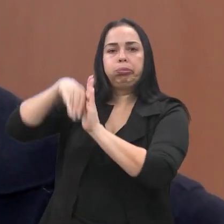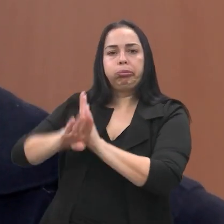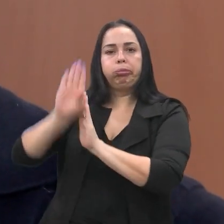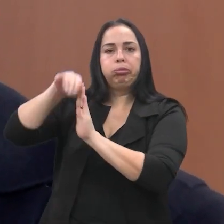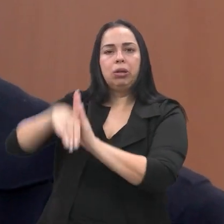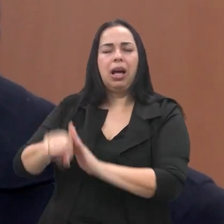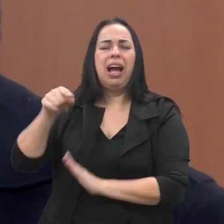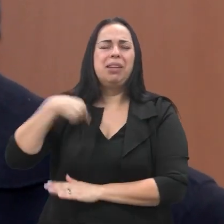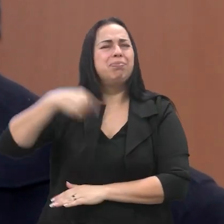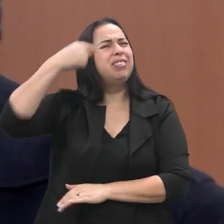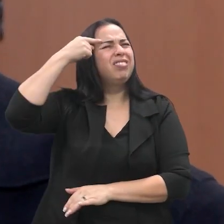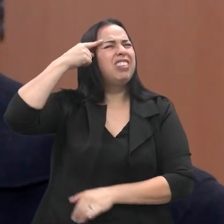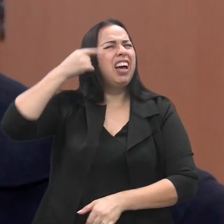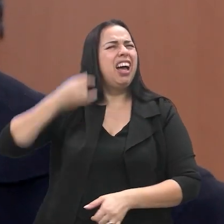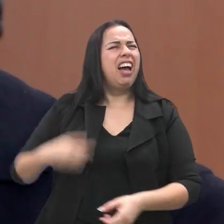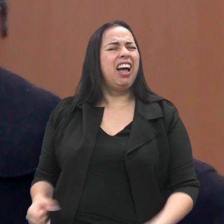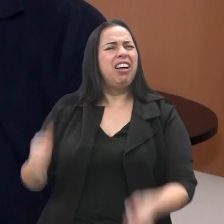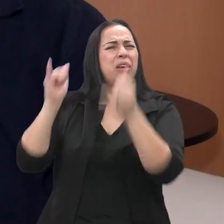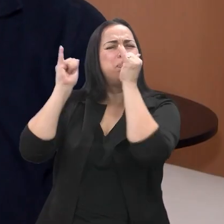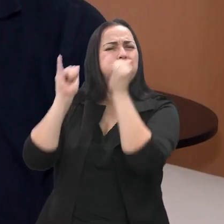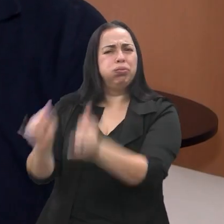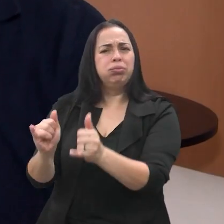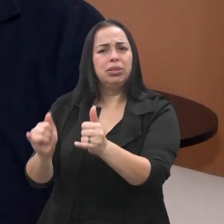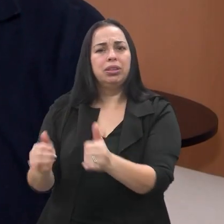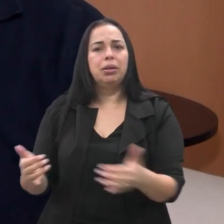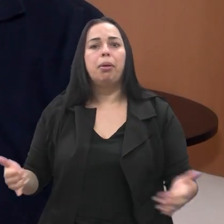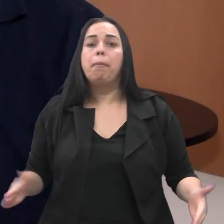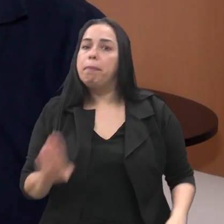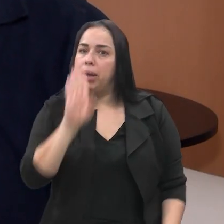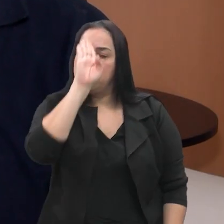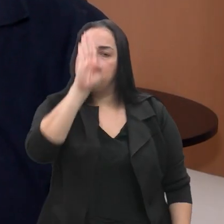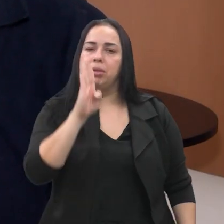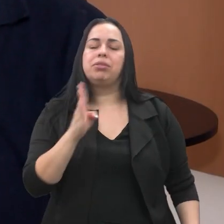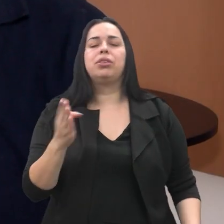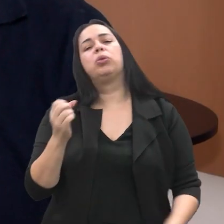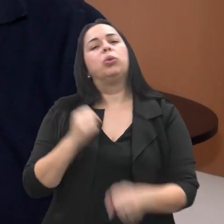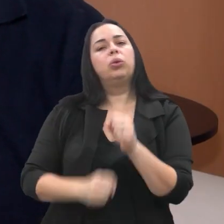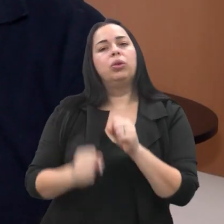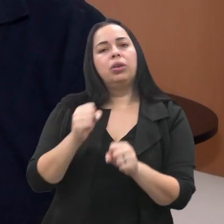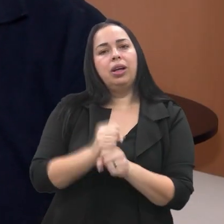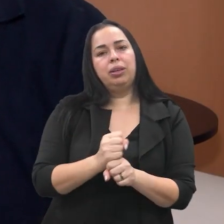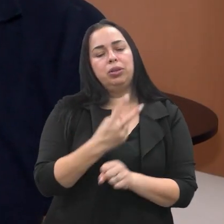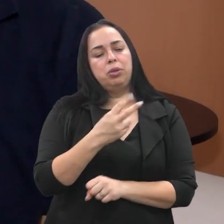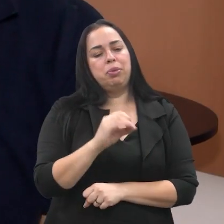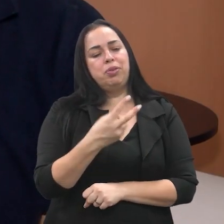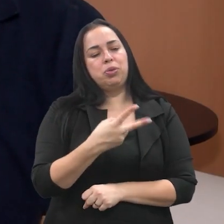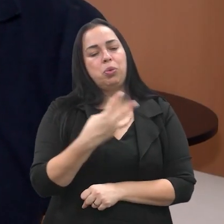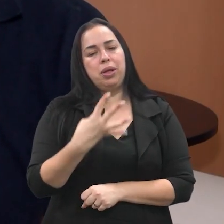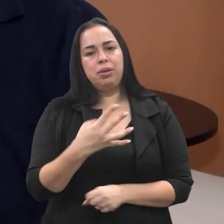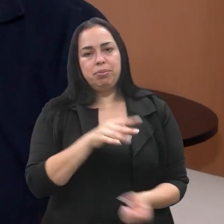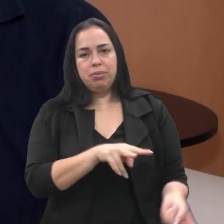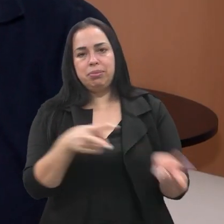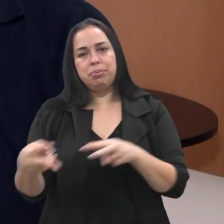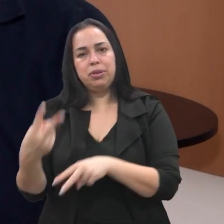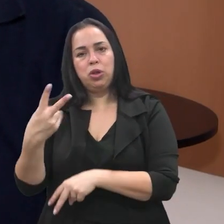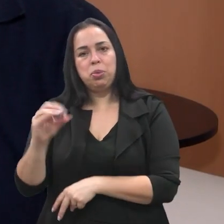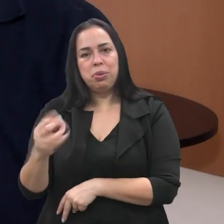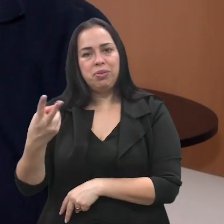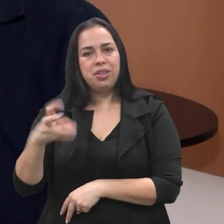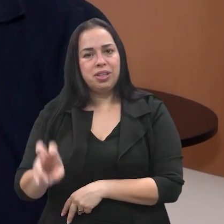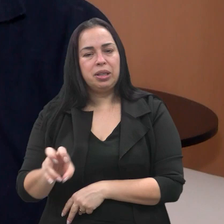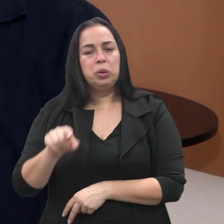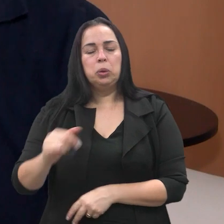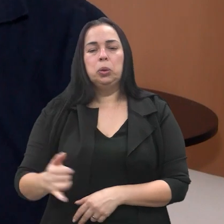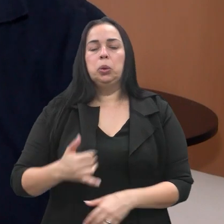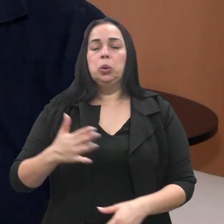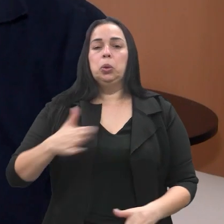Ramon já até pensou em desistir. Com certeza, principalmente agora, de 2024 para 2025, que a gente sofreu um